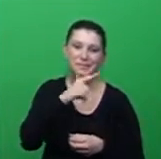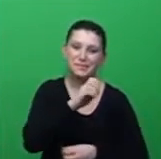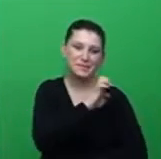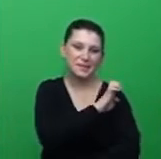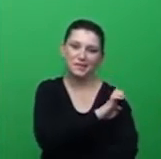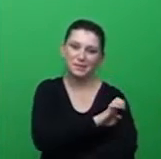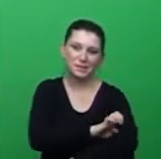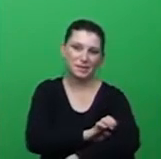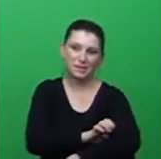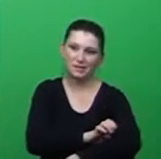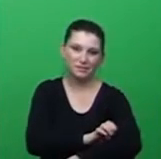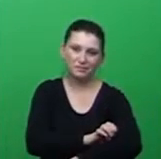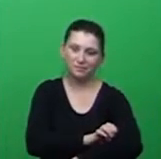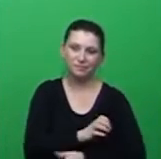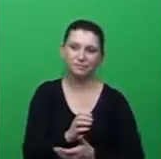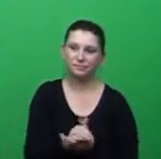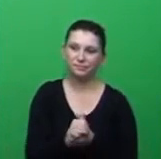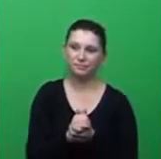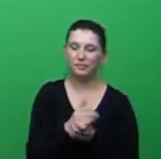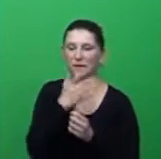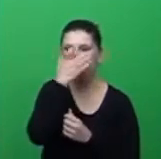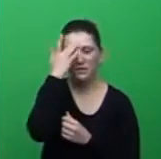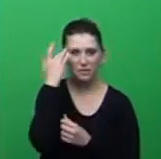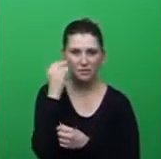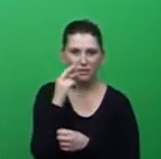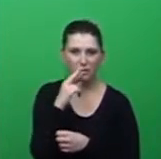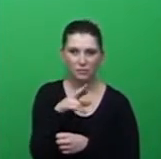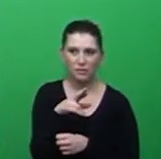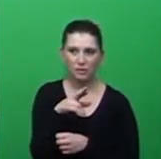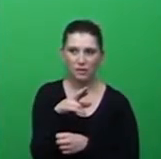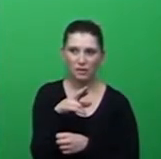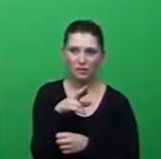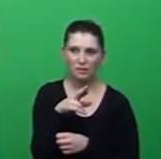ela foi rebater. Aí ele disse o seguinte, é só tu entrar no trânsito